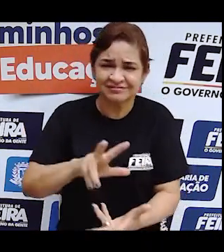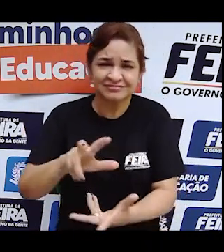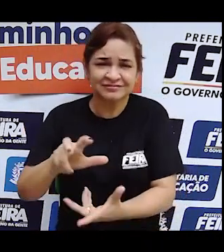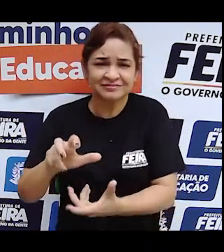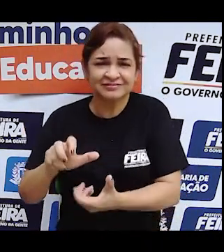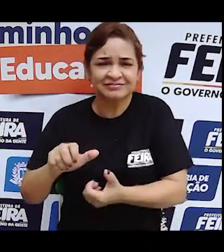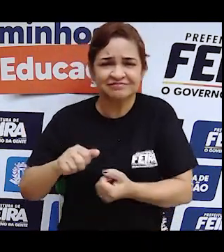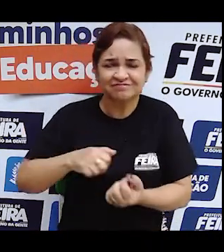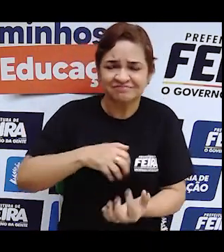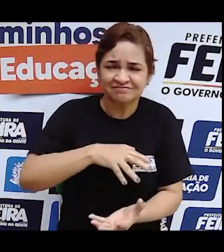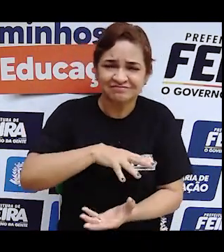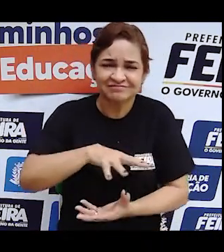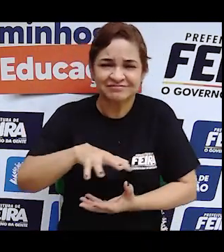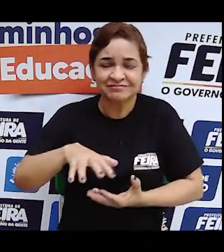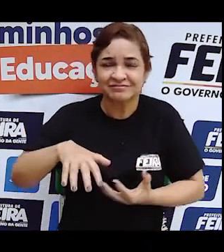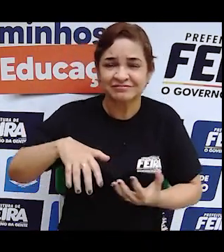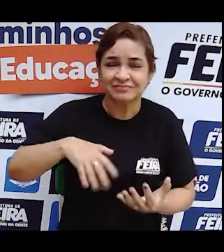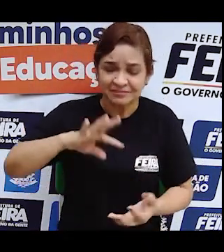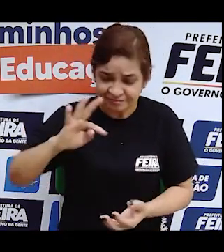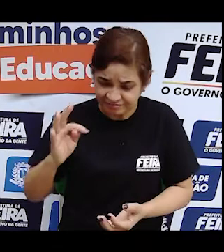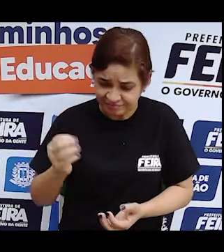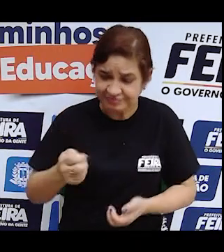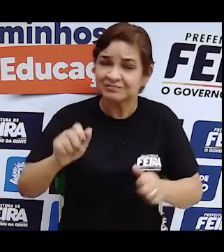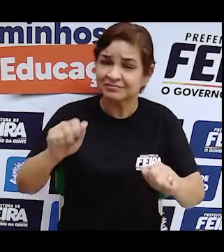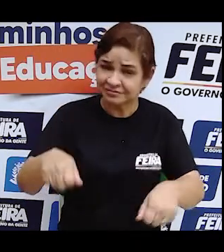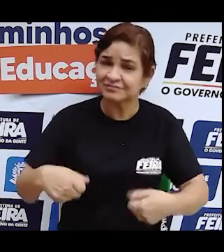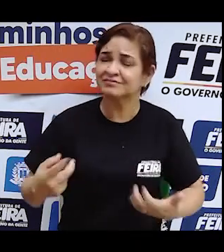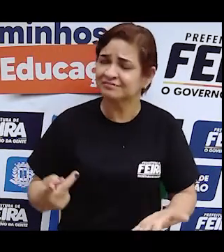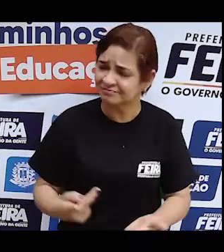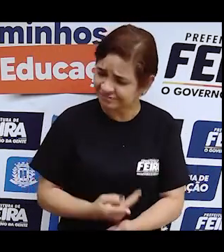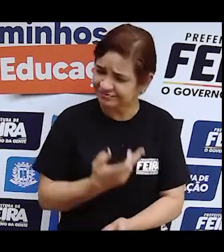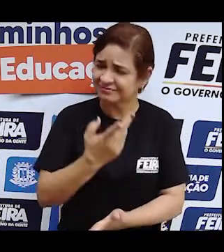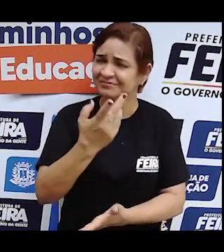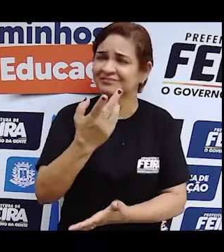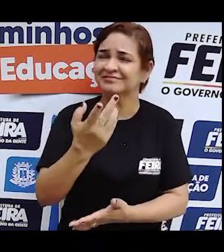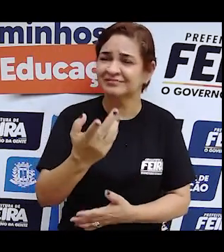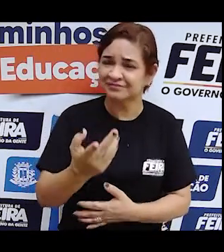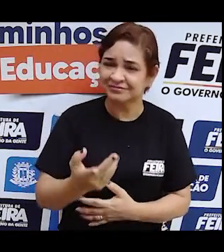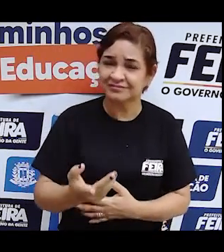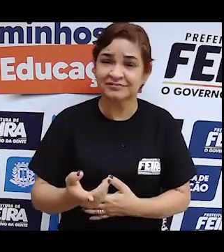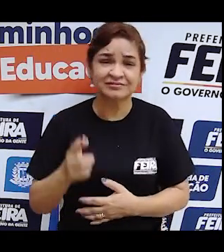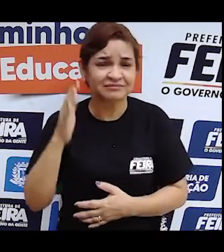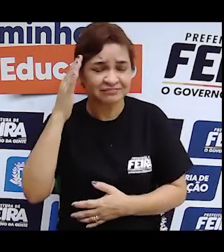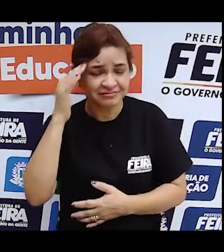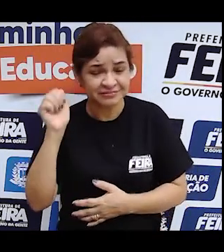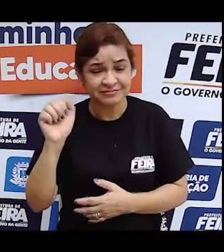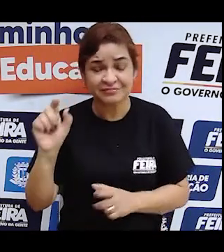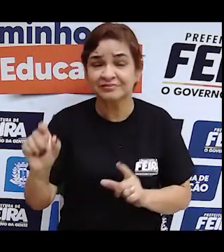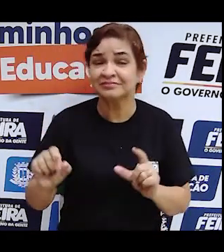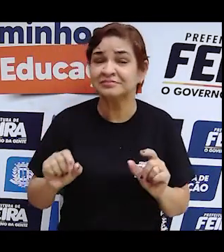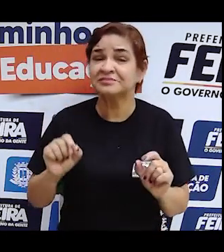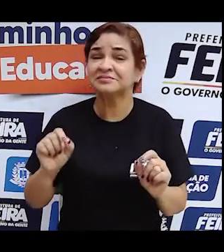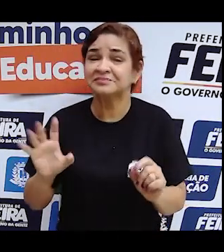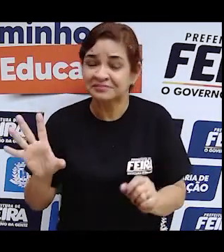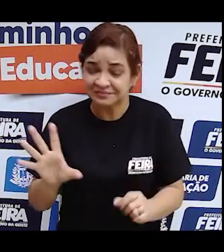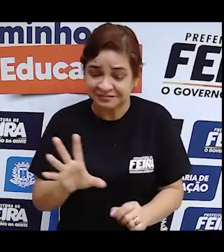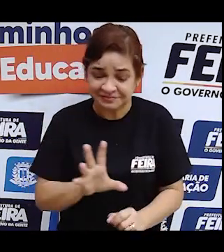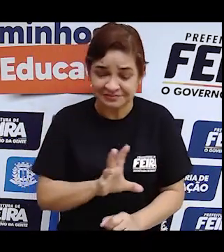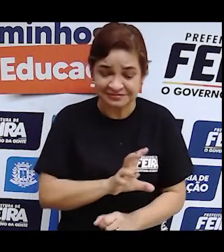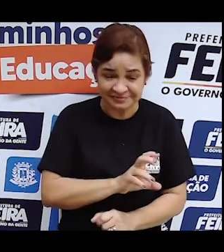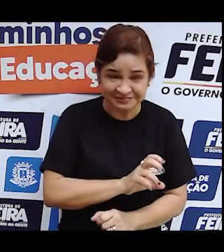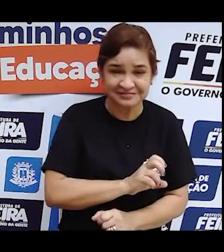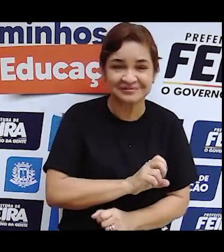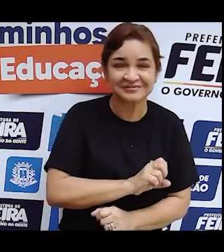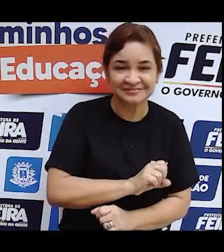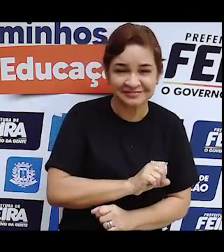a rodar, em cima dele tudo vale. Quem sabe isso quer dizer